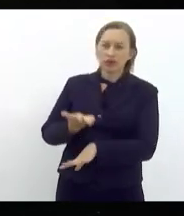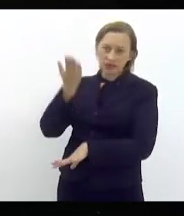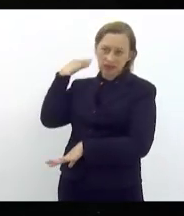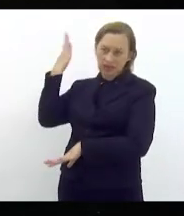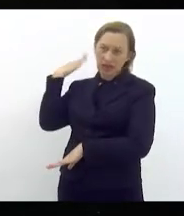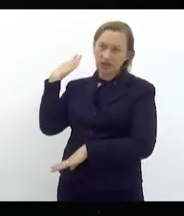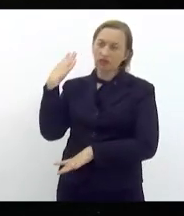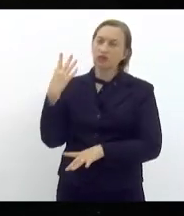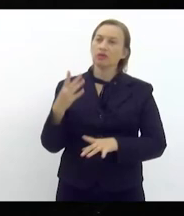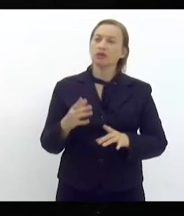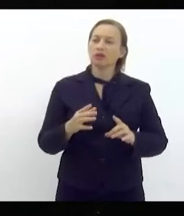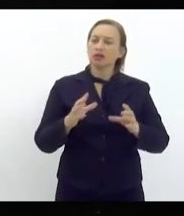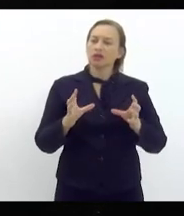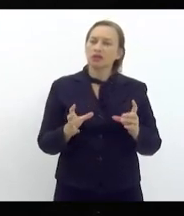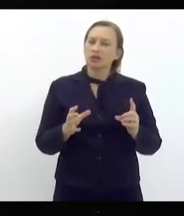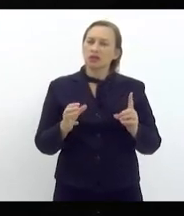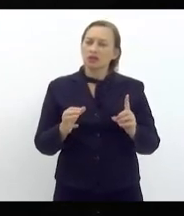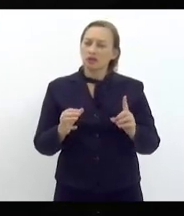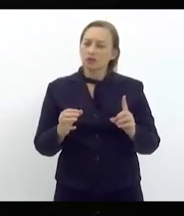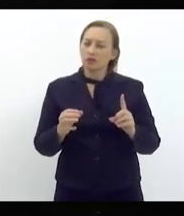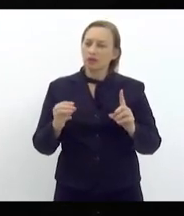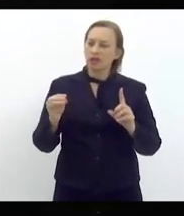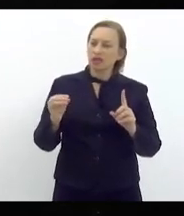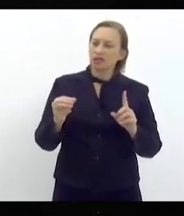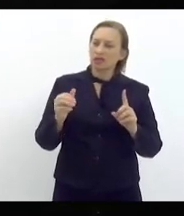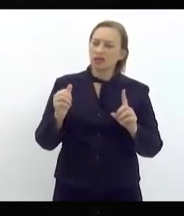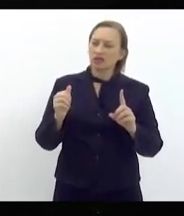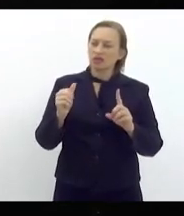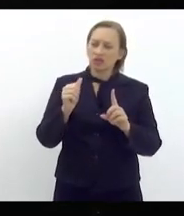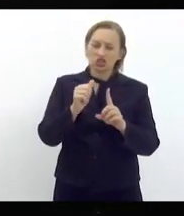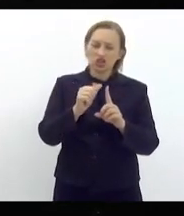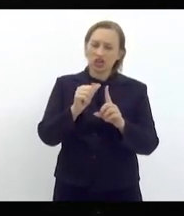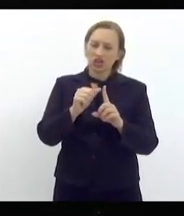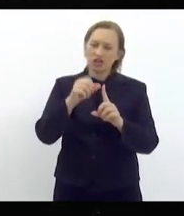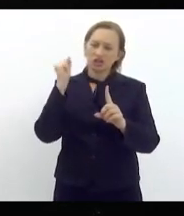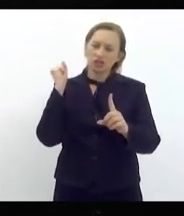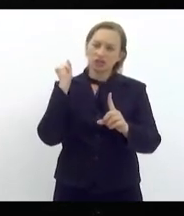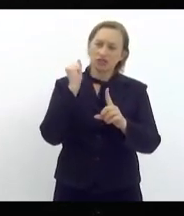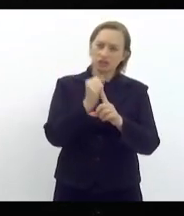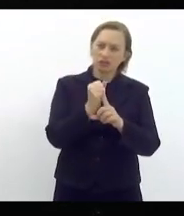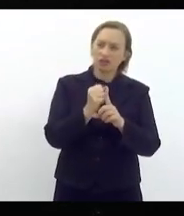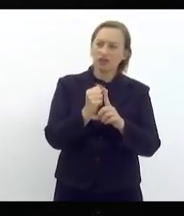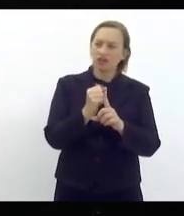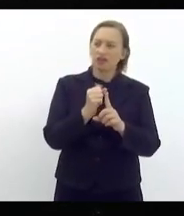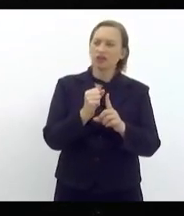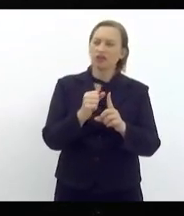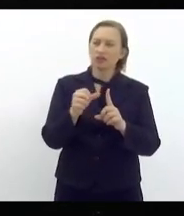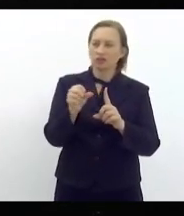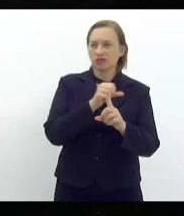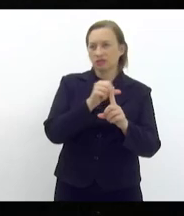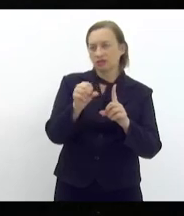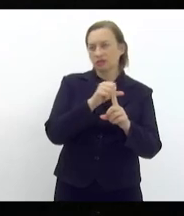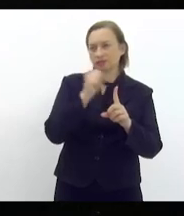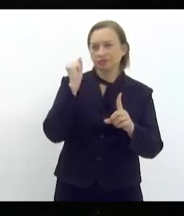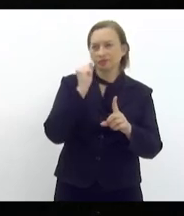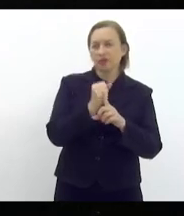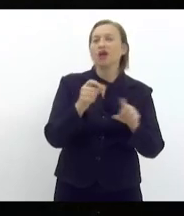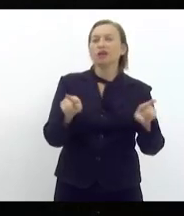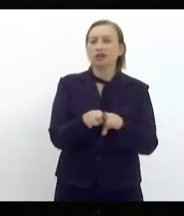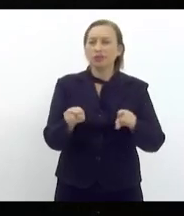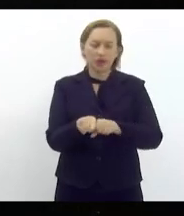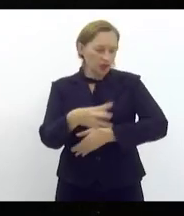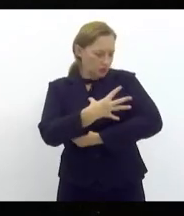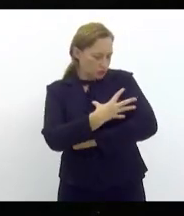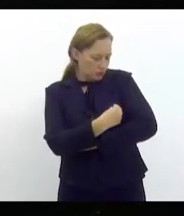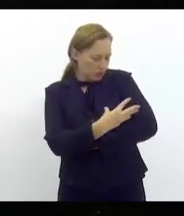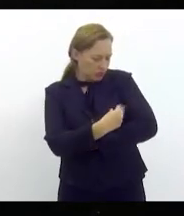A gente definir recursos para o enfrentamento, não só do feminicídio, mas também da mortalidade materna, que é algo que